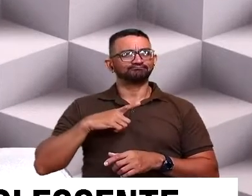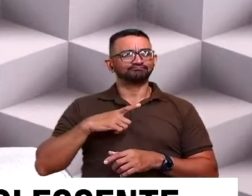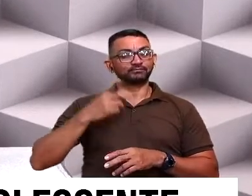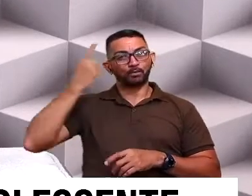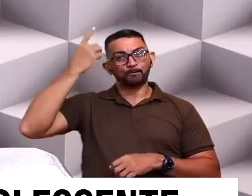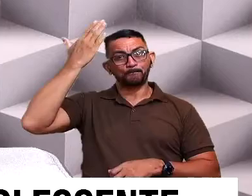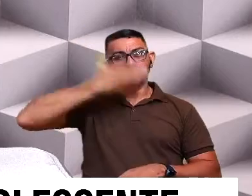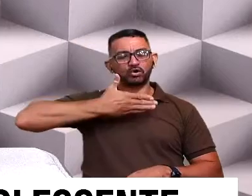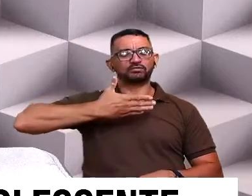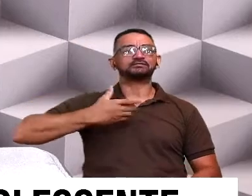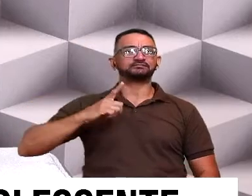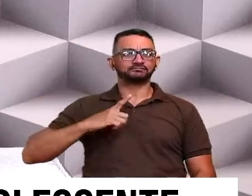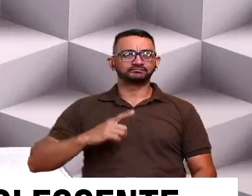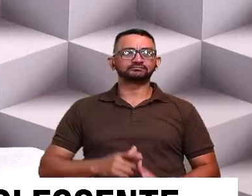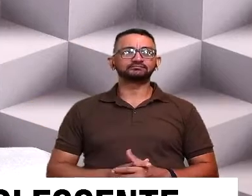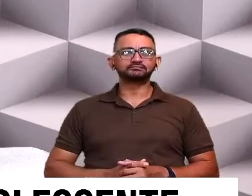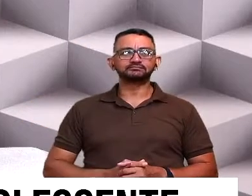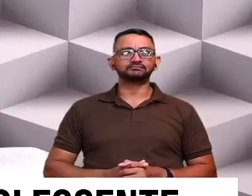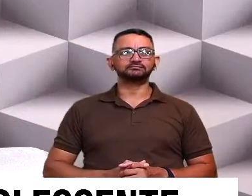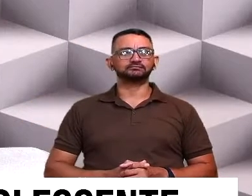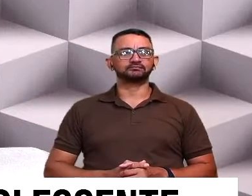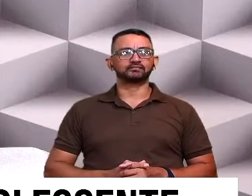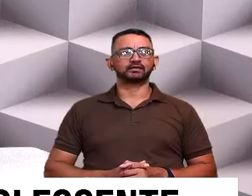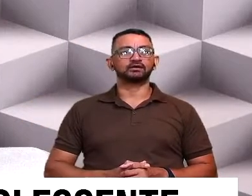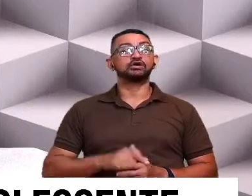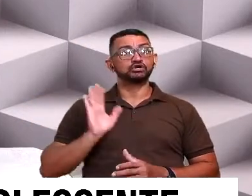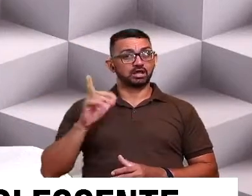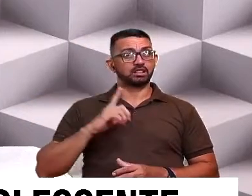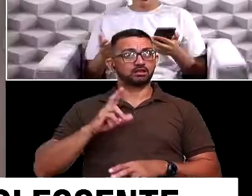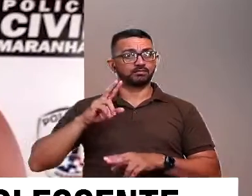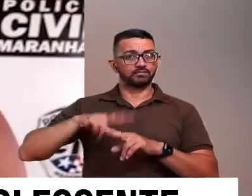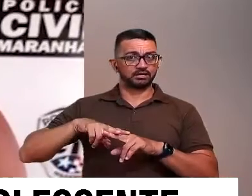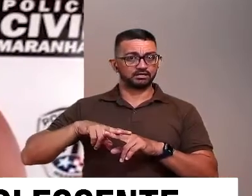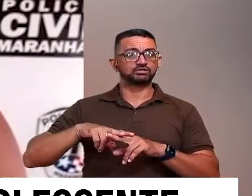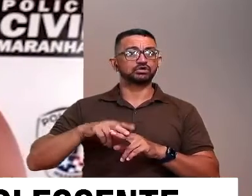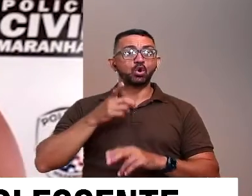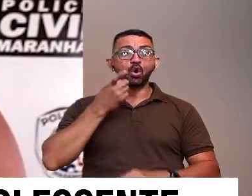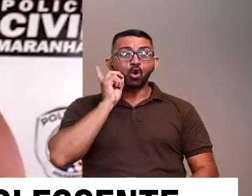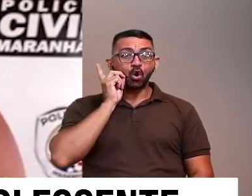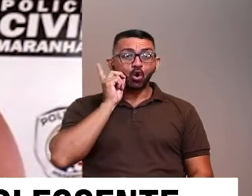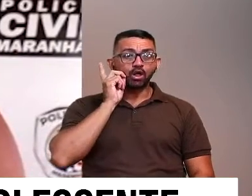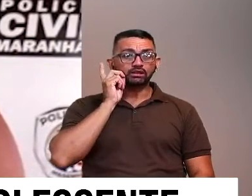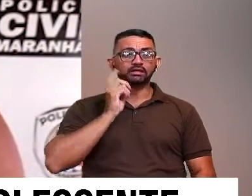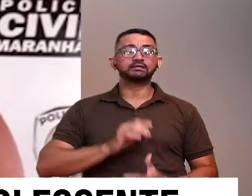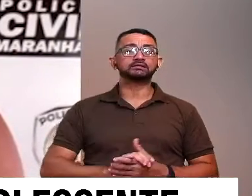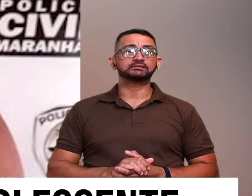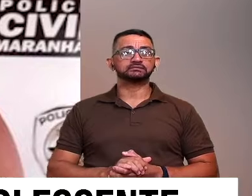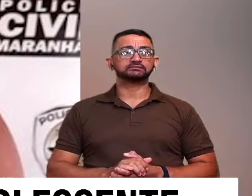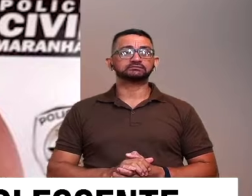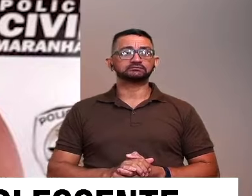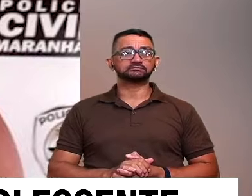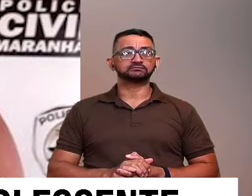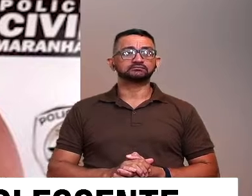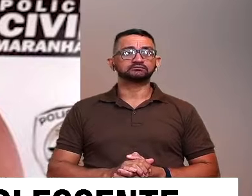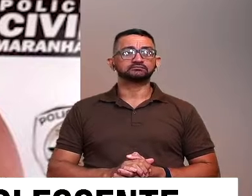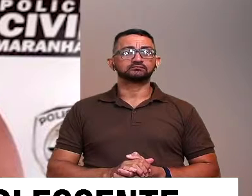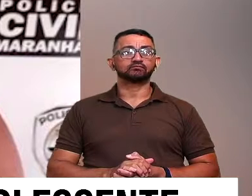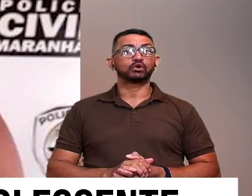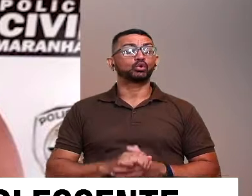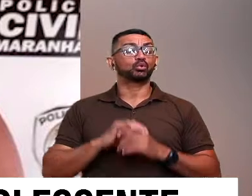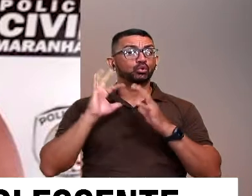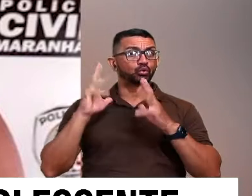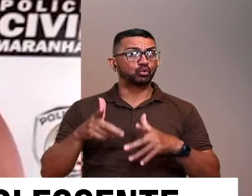prova contra o suspeito né e ele já está preso a prisão foi feita ontem e